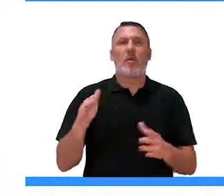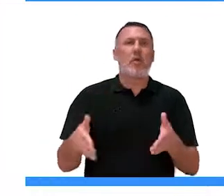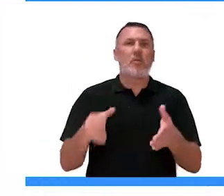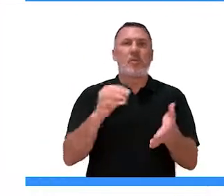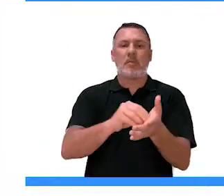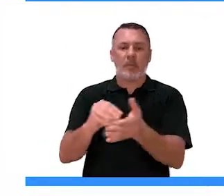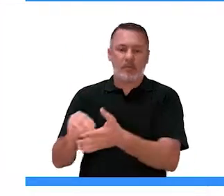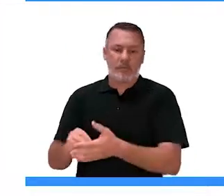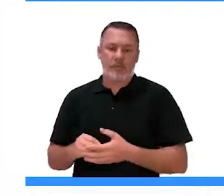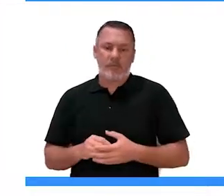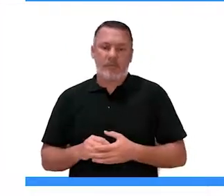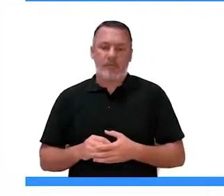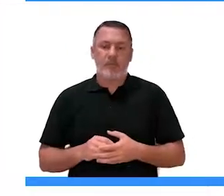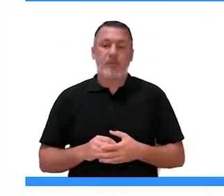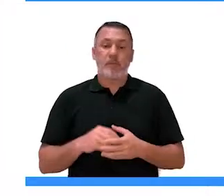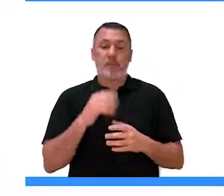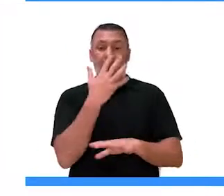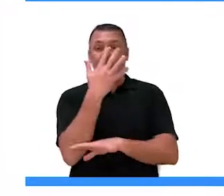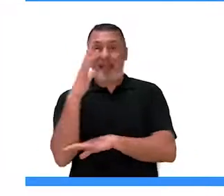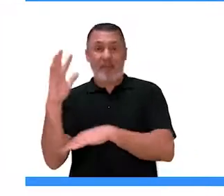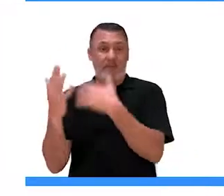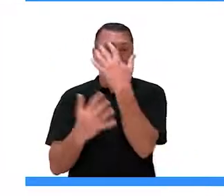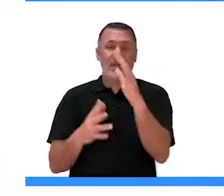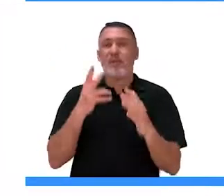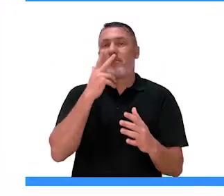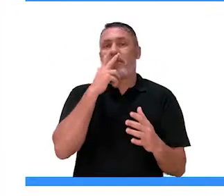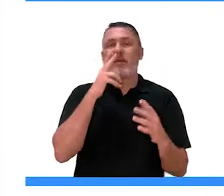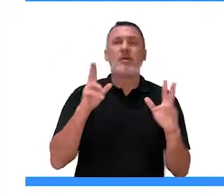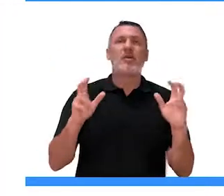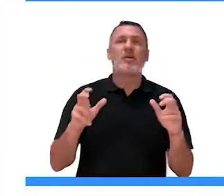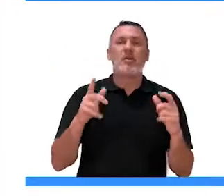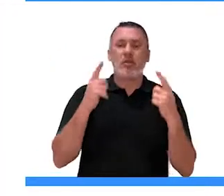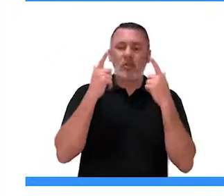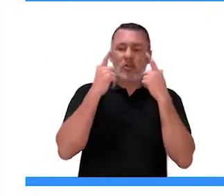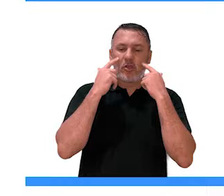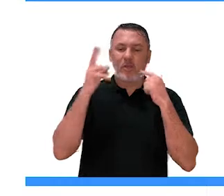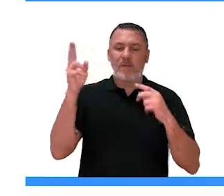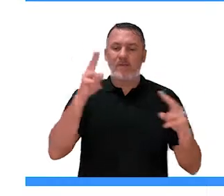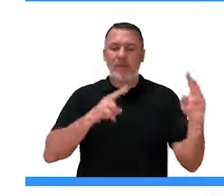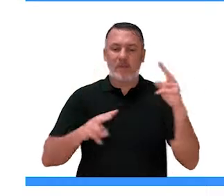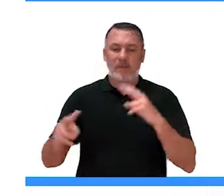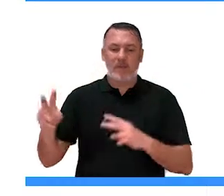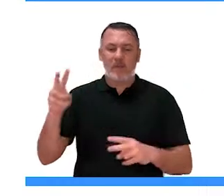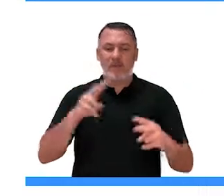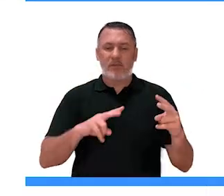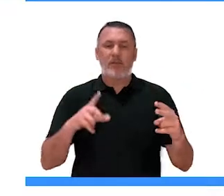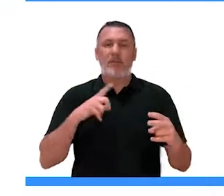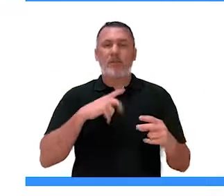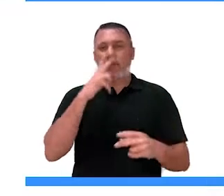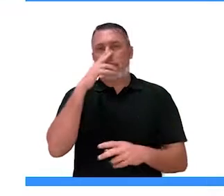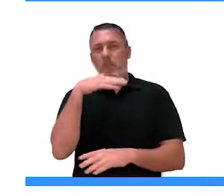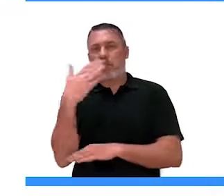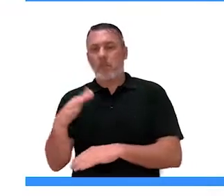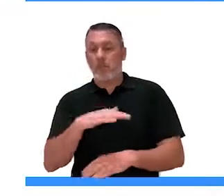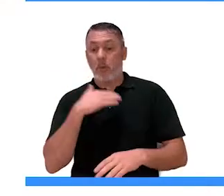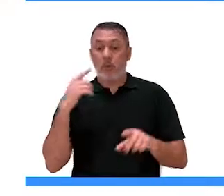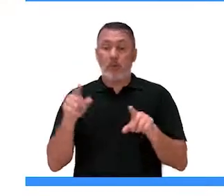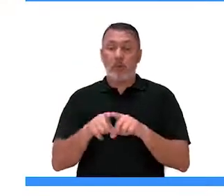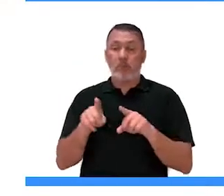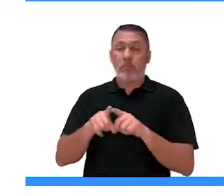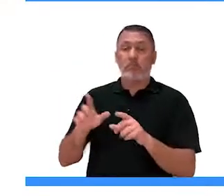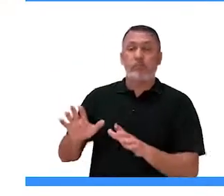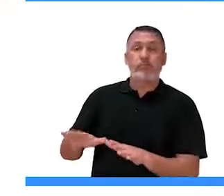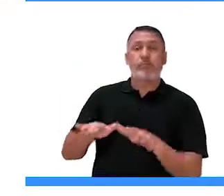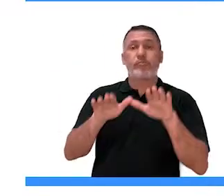As árvores soltas choravam ao vento, como carpideiras fantásticas da natureza morta. Os aflitivos